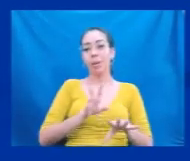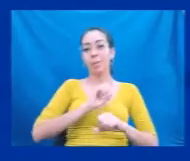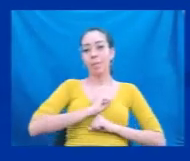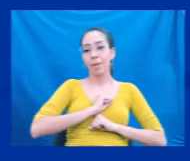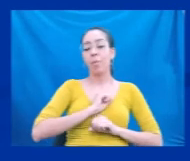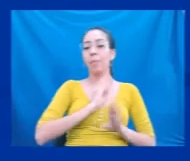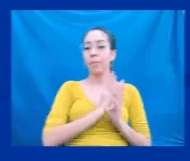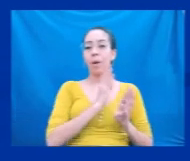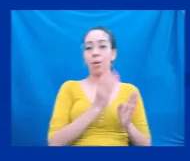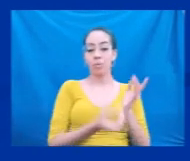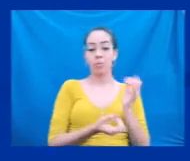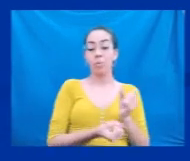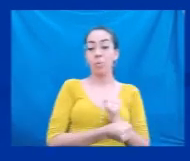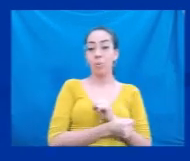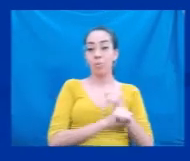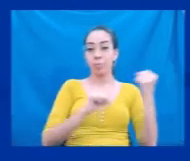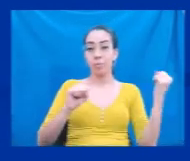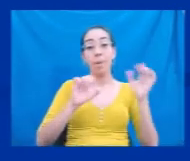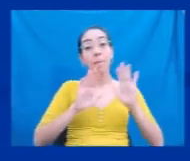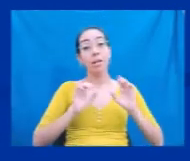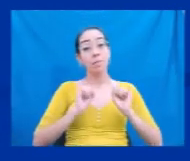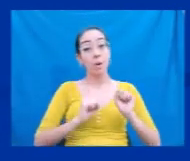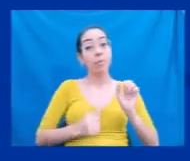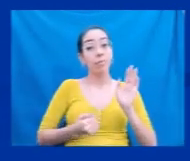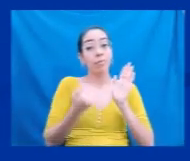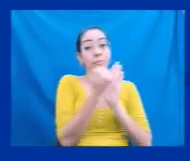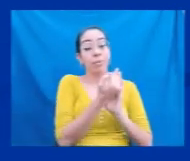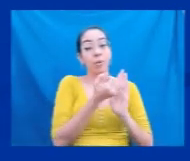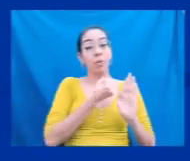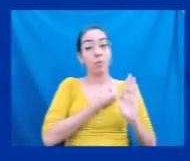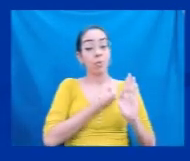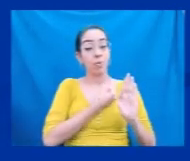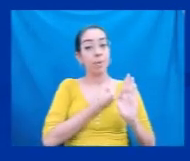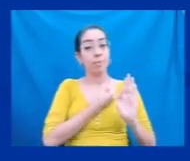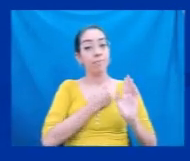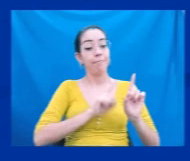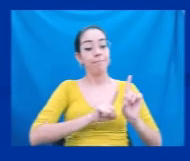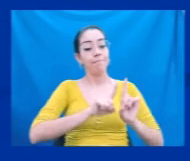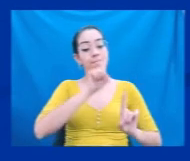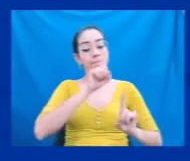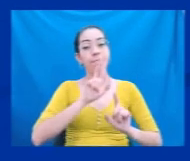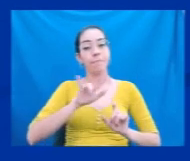aí, né, ao longo do tempo, inclusive porque nós temos muitas pessoas feridas.